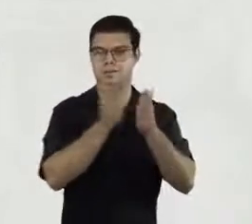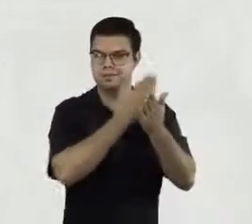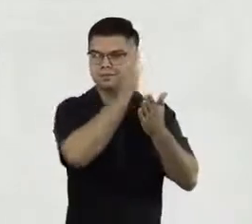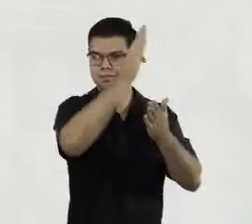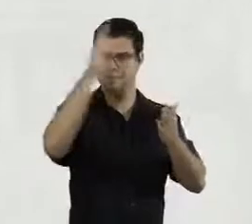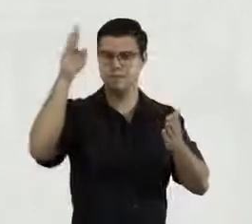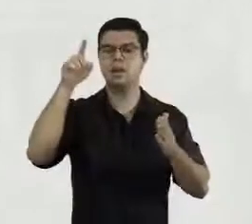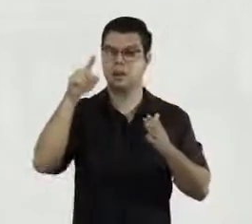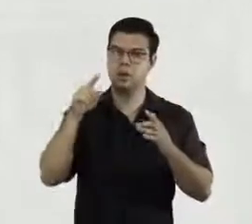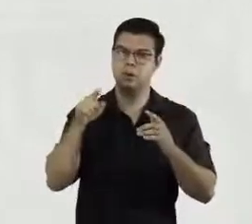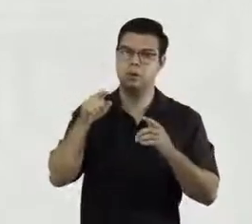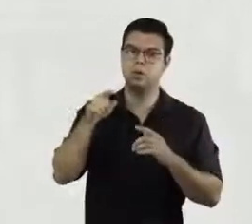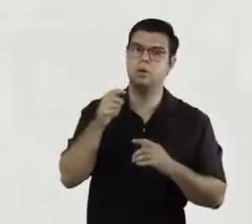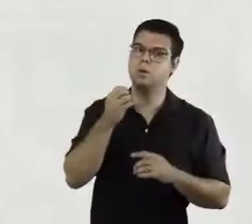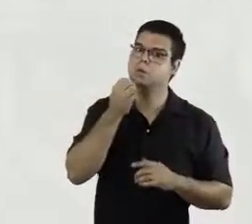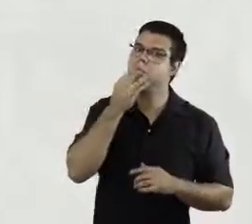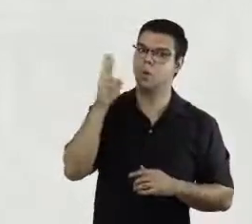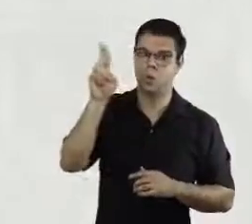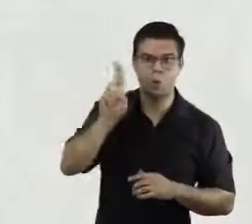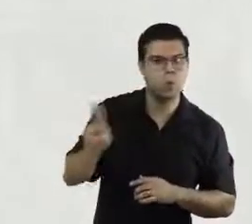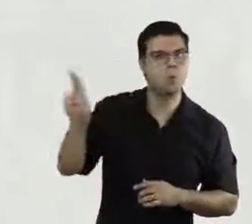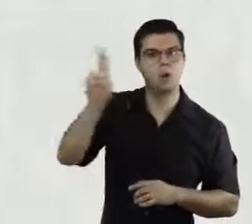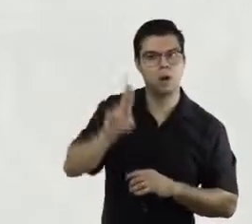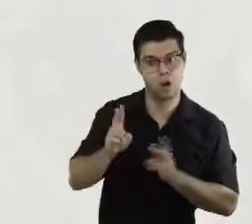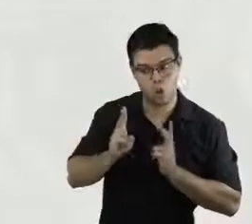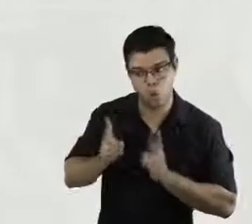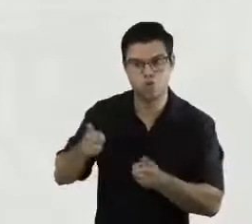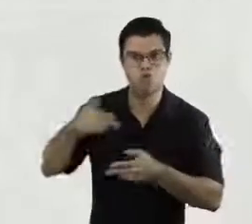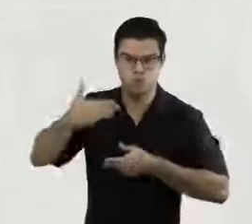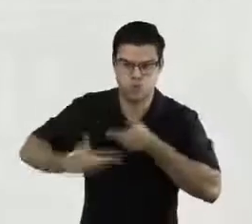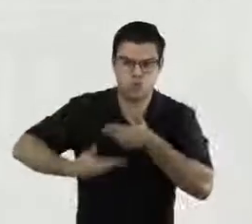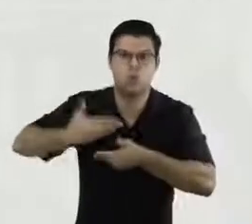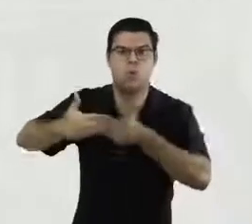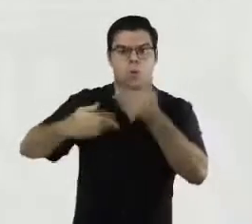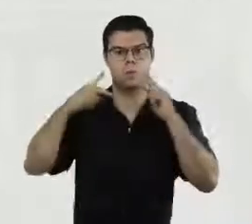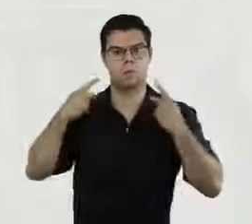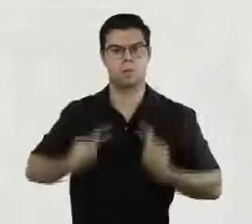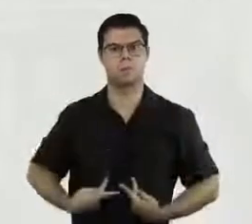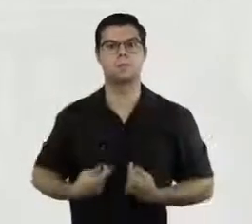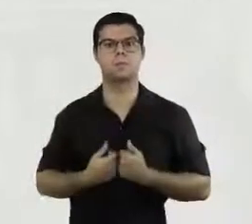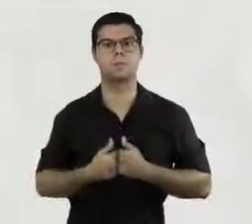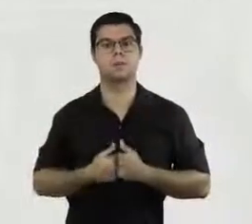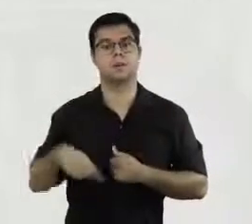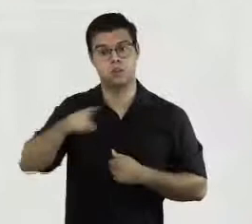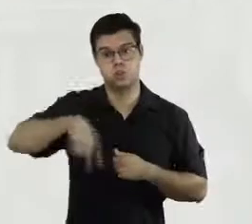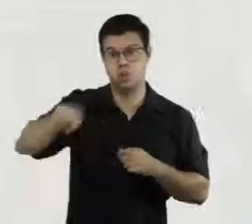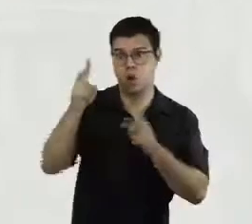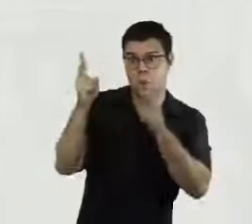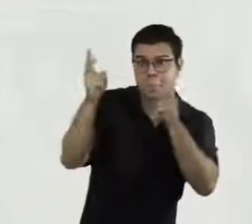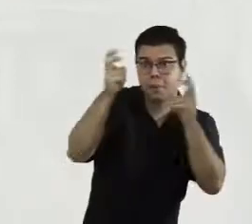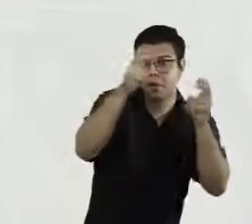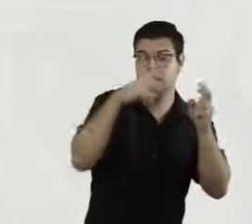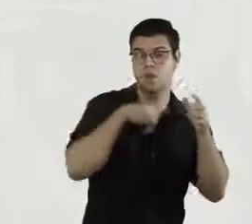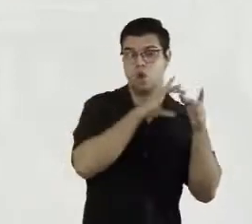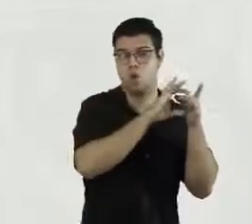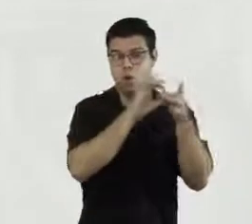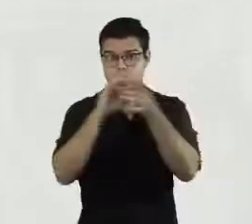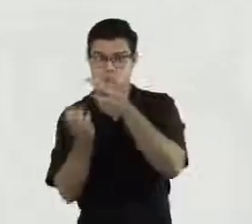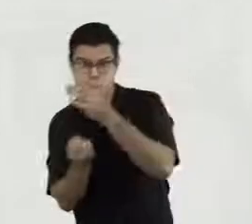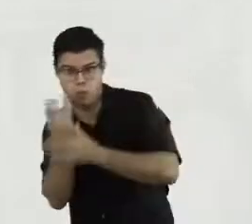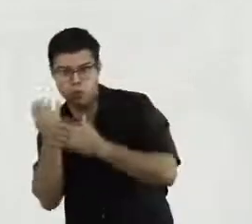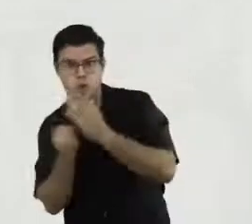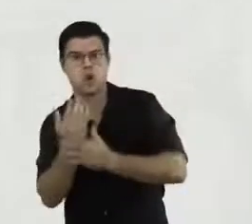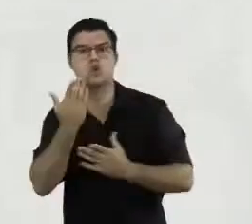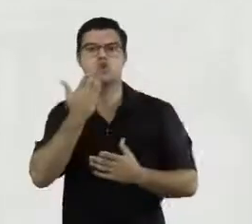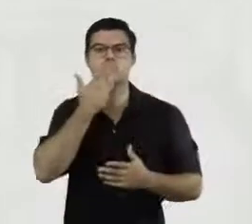potencialmente úteis para a continuidade do progresso humano. Quando reparamos seus contextos de produção, tipos,